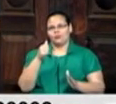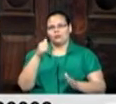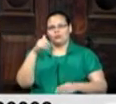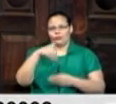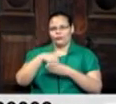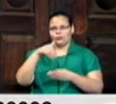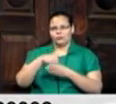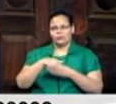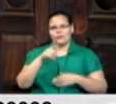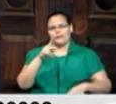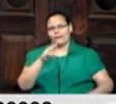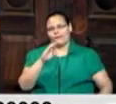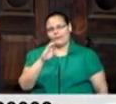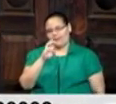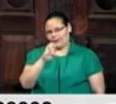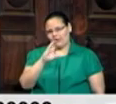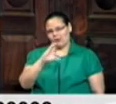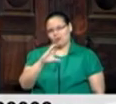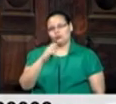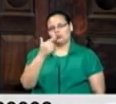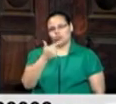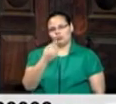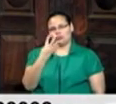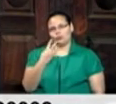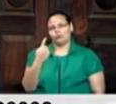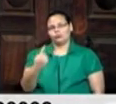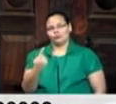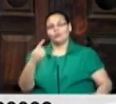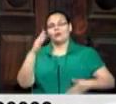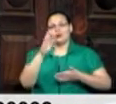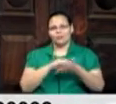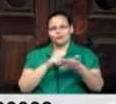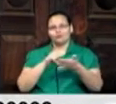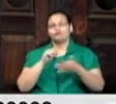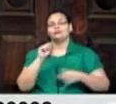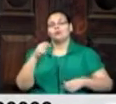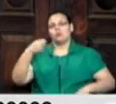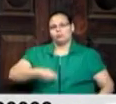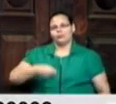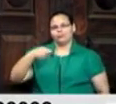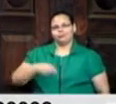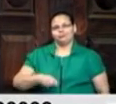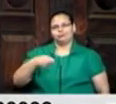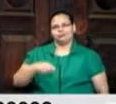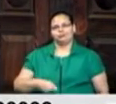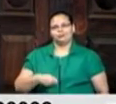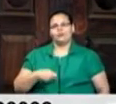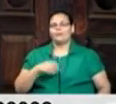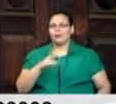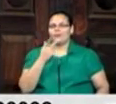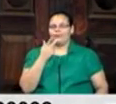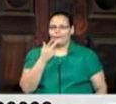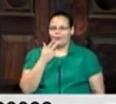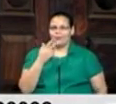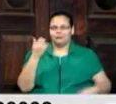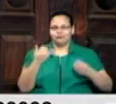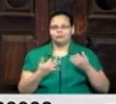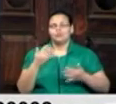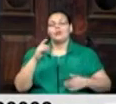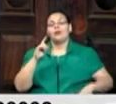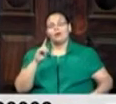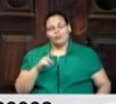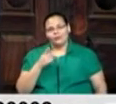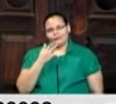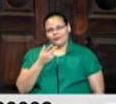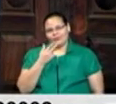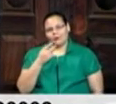da PEC 241, que retira a obrigatoriedade, por mais que se fale nisso,